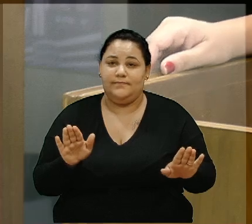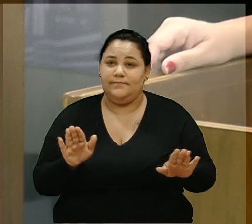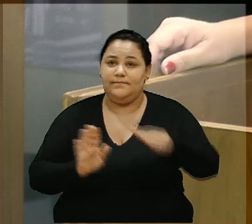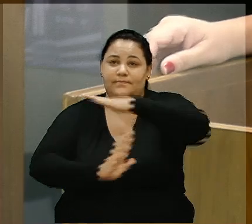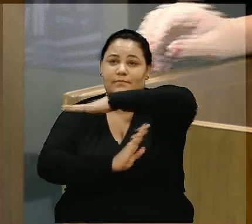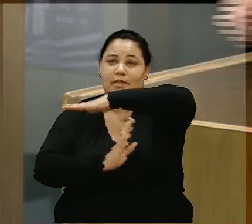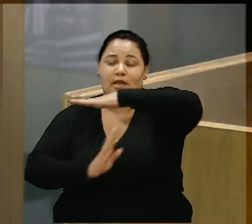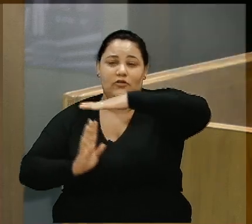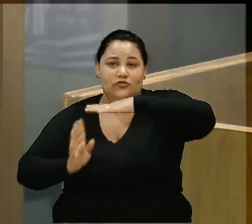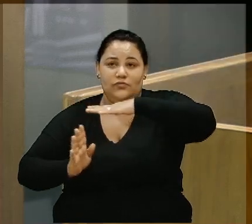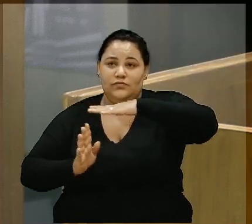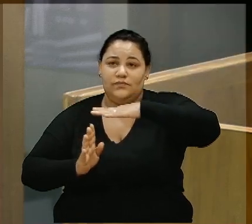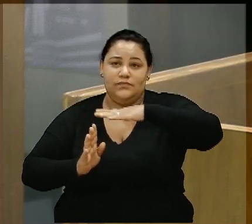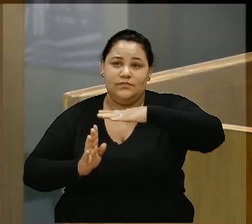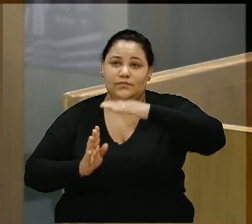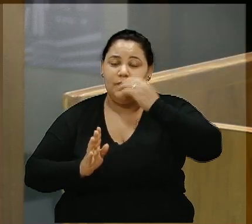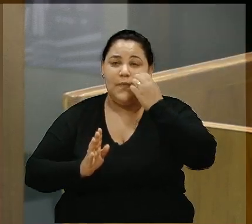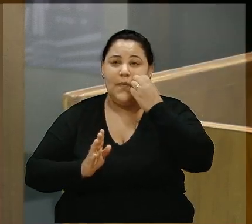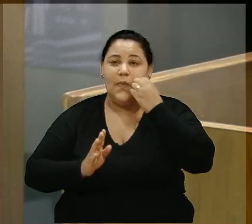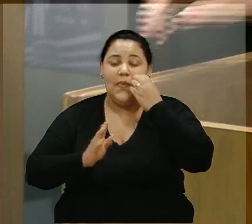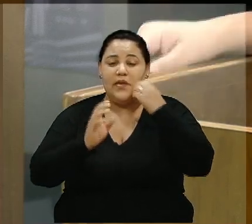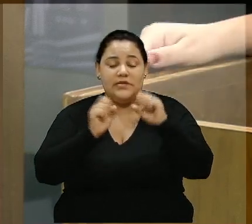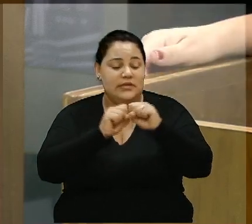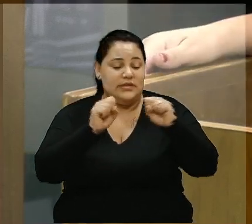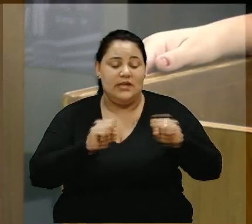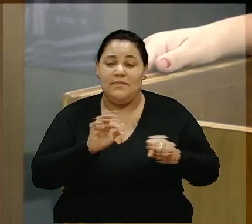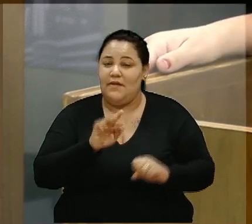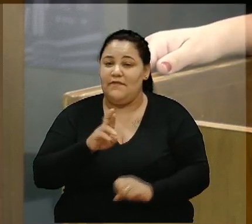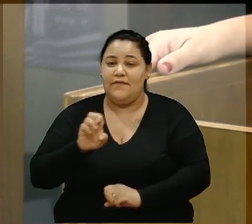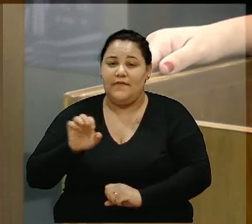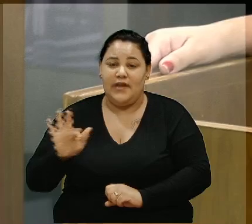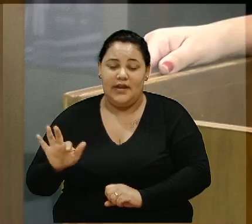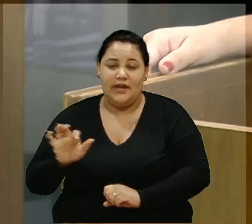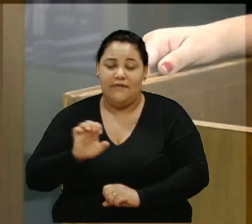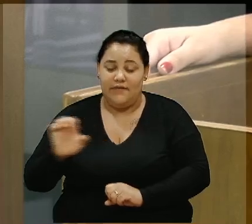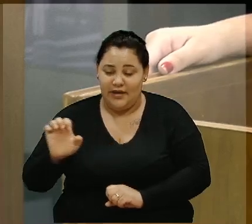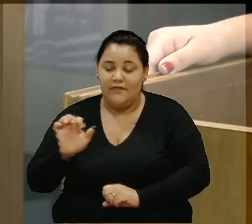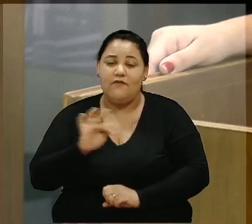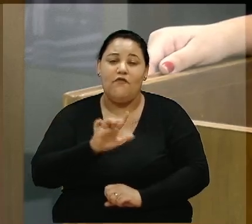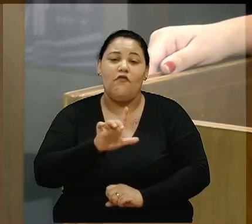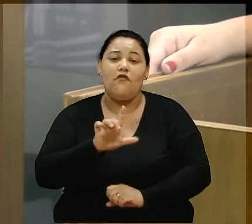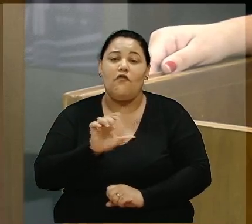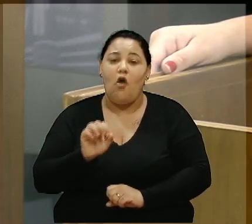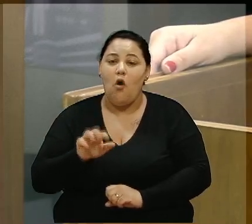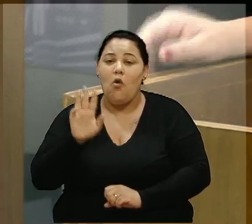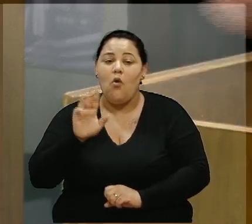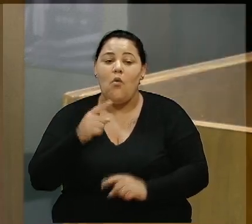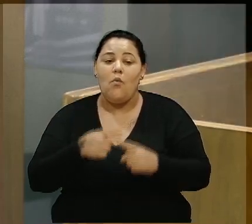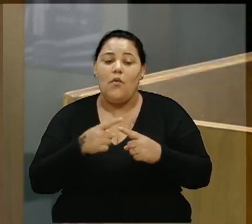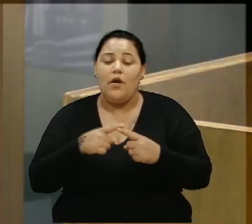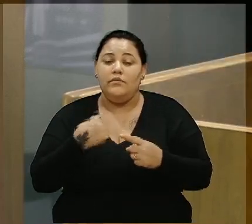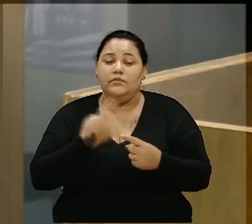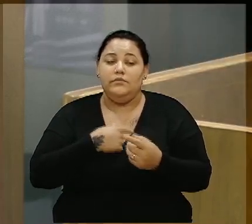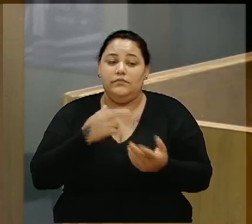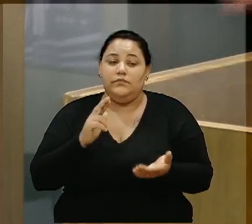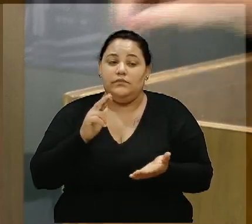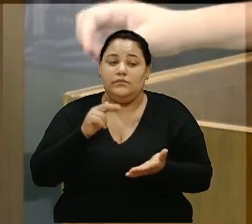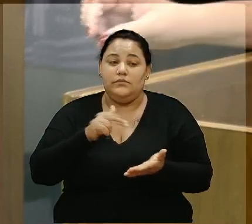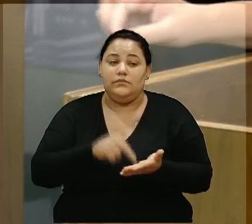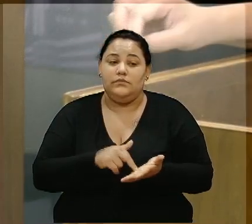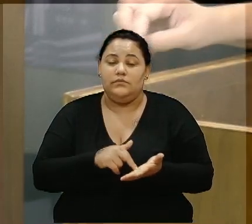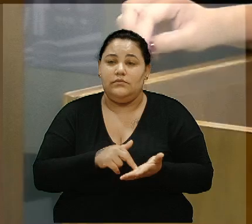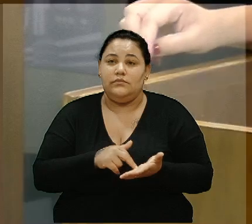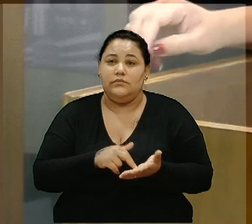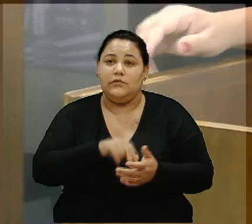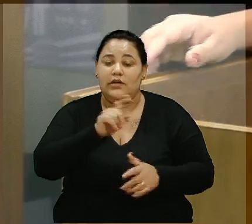pedágios, chega do sistema free flow, porque a gente realmente quer estradas